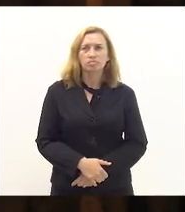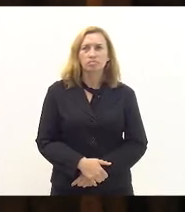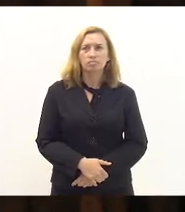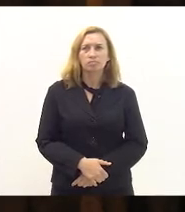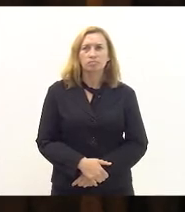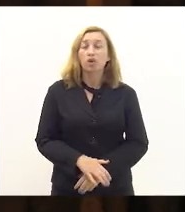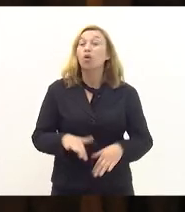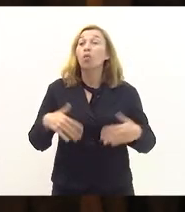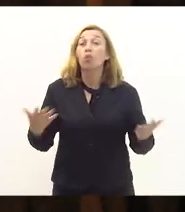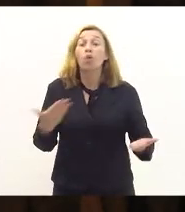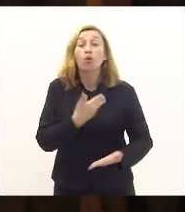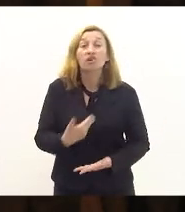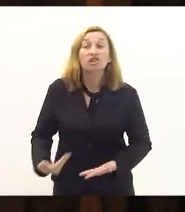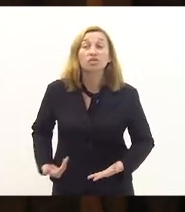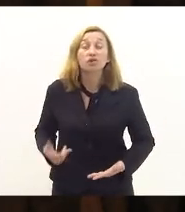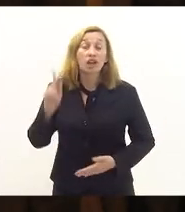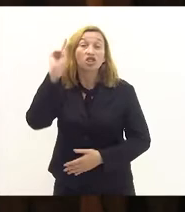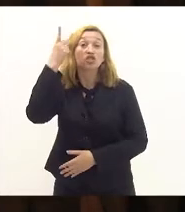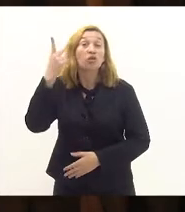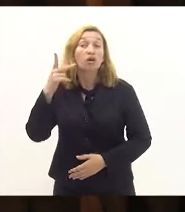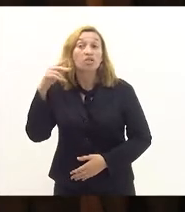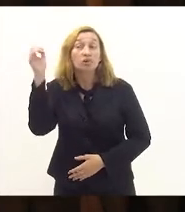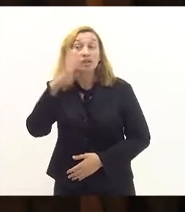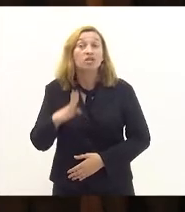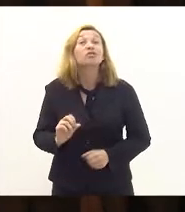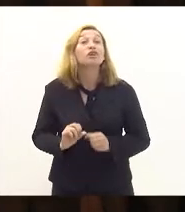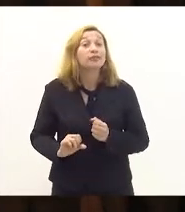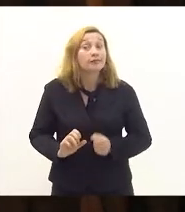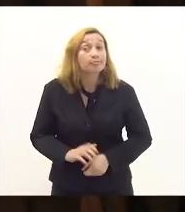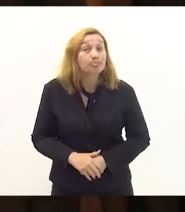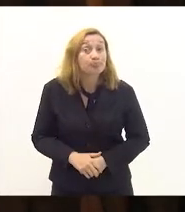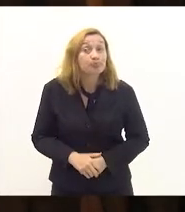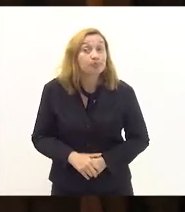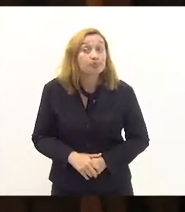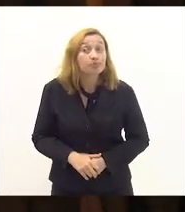Qual o governador na história do Brasil que já fez isso?